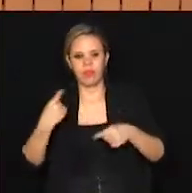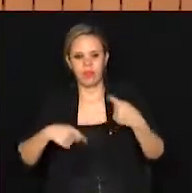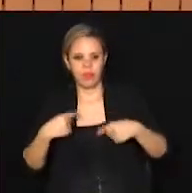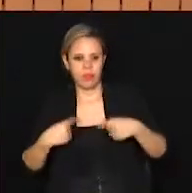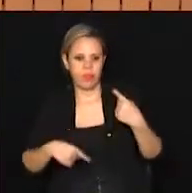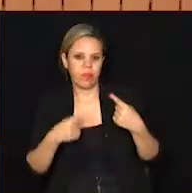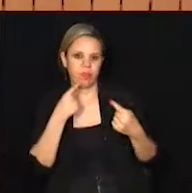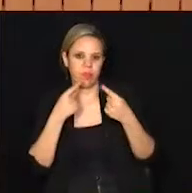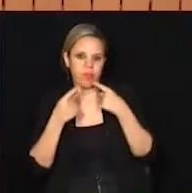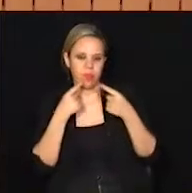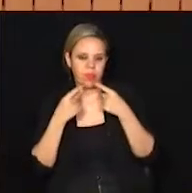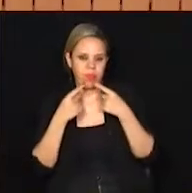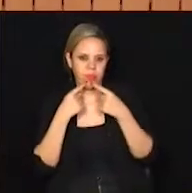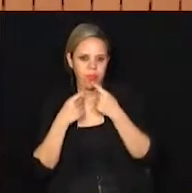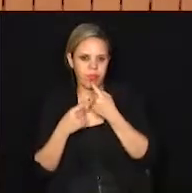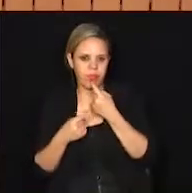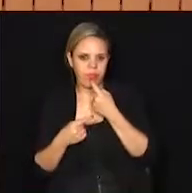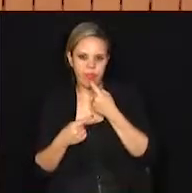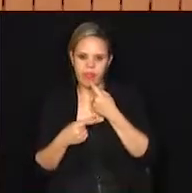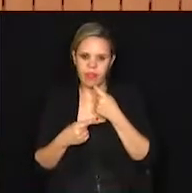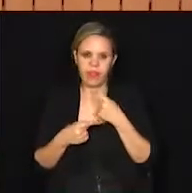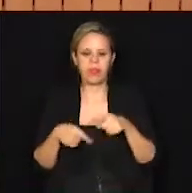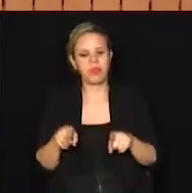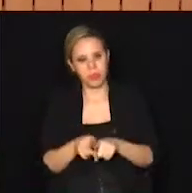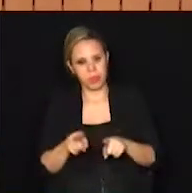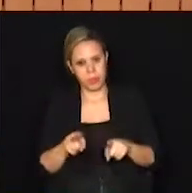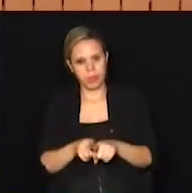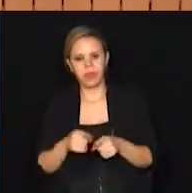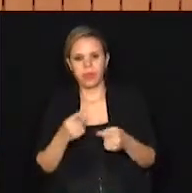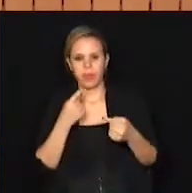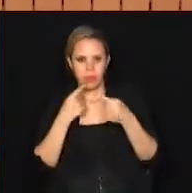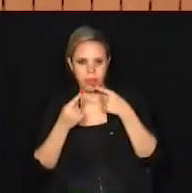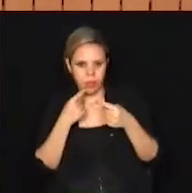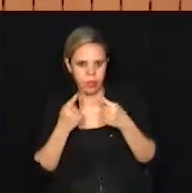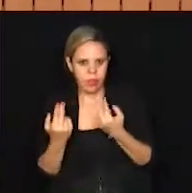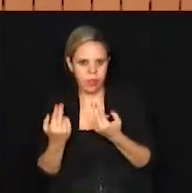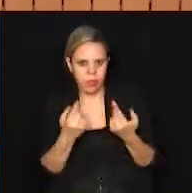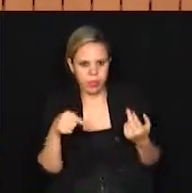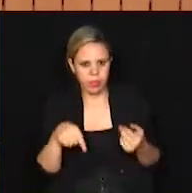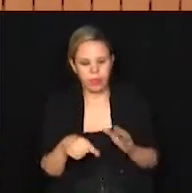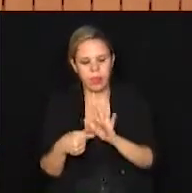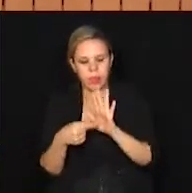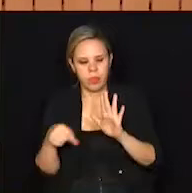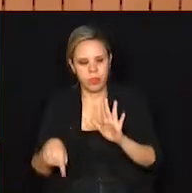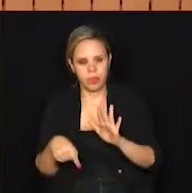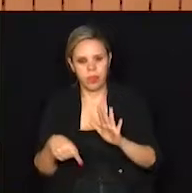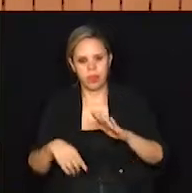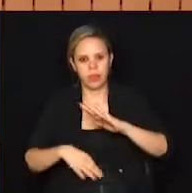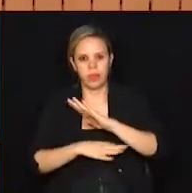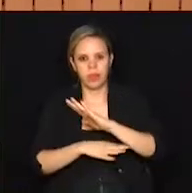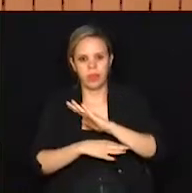diálogos com os segmentos, como também em debates públicos como esse que nós apresentamos aqui na